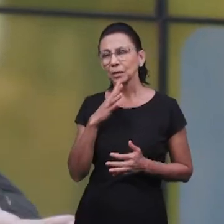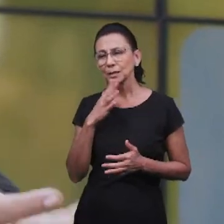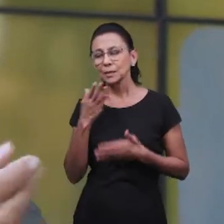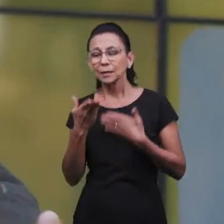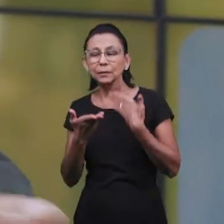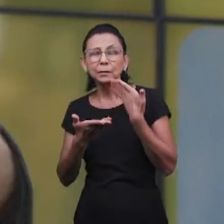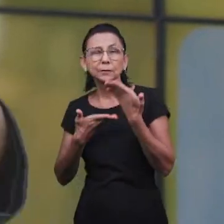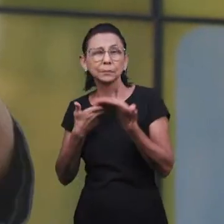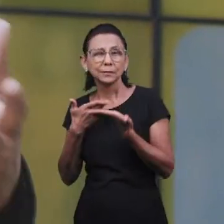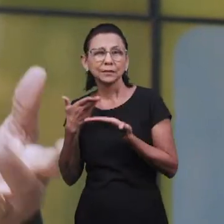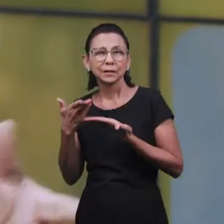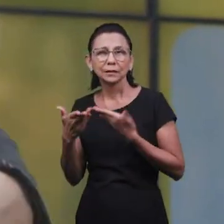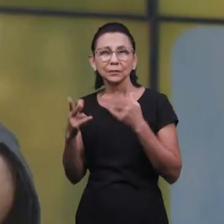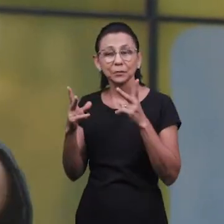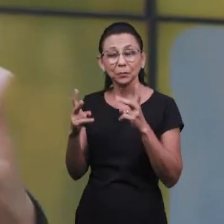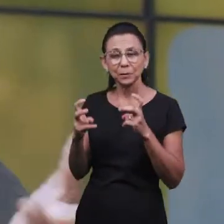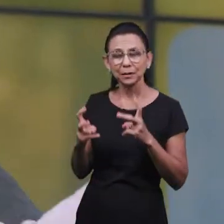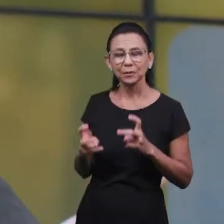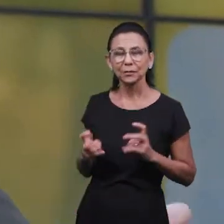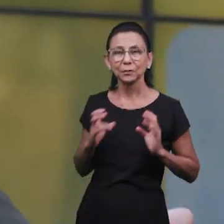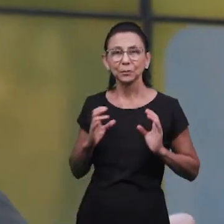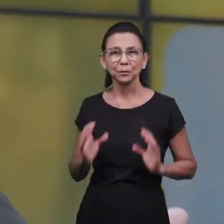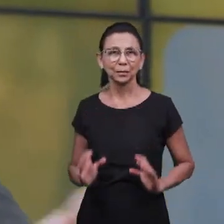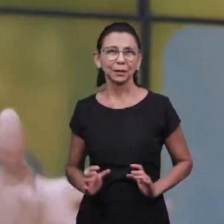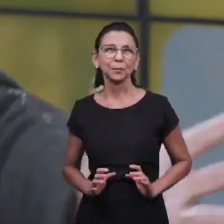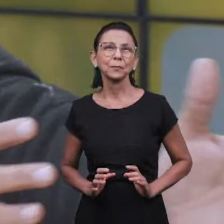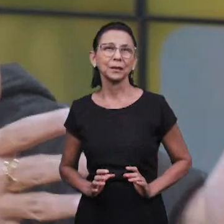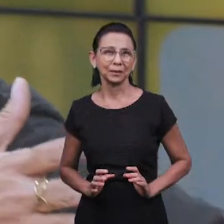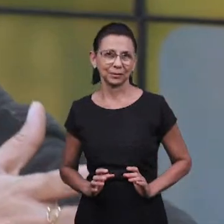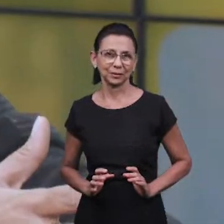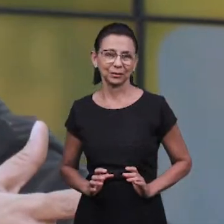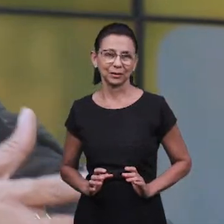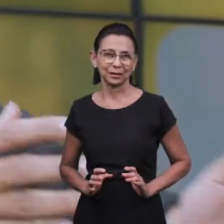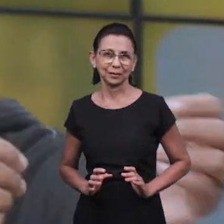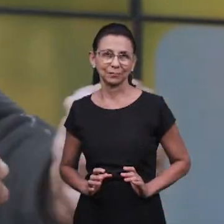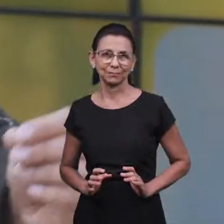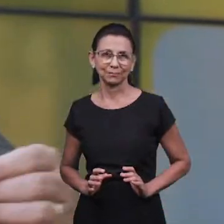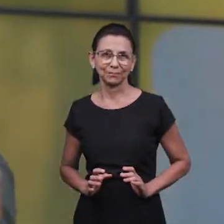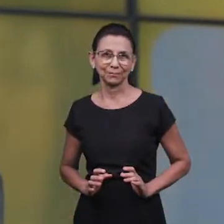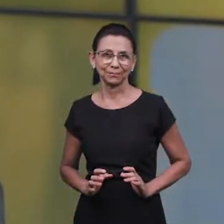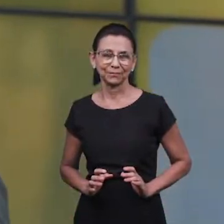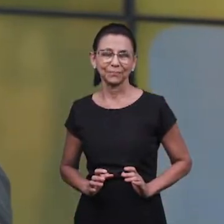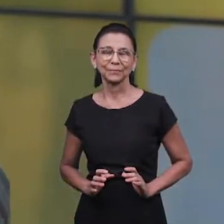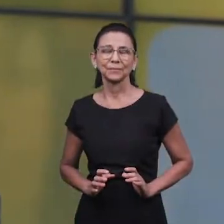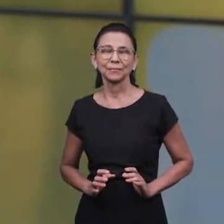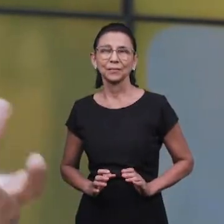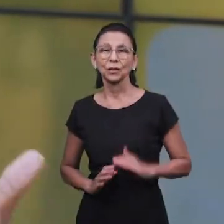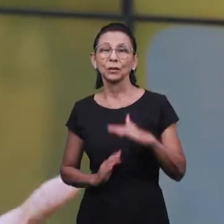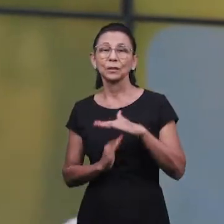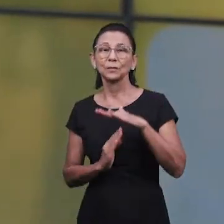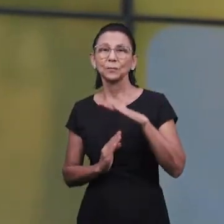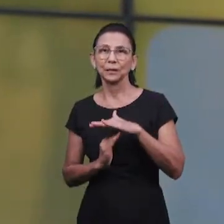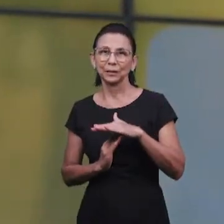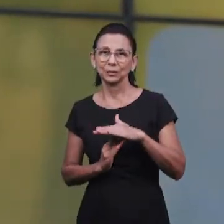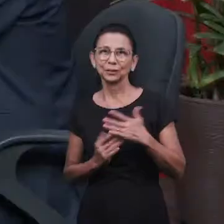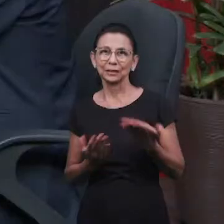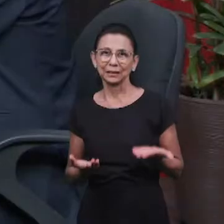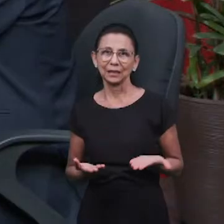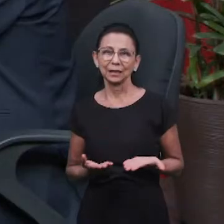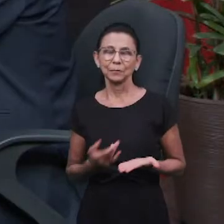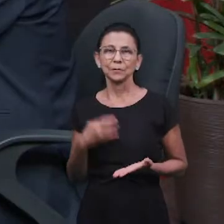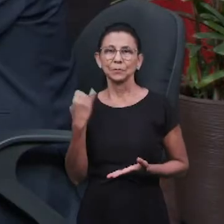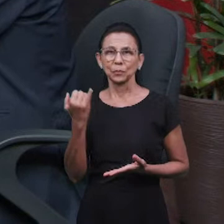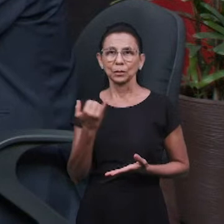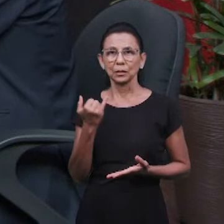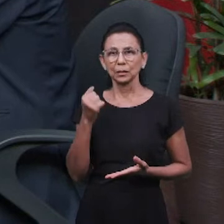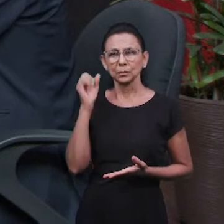aquele acolhimento, você vai vendo, né, o comportamento da criança e aonde até chegar. Mas é muito bom também que a gente venha cada dia mais saber sobre